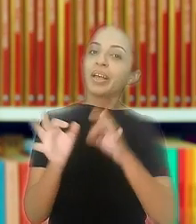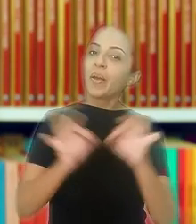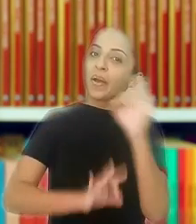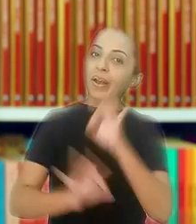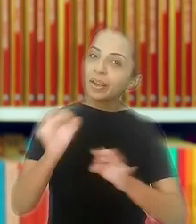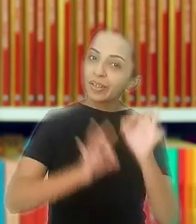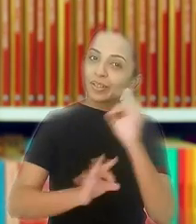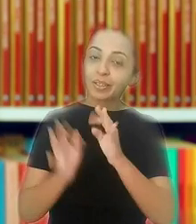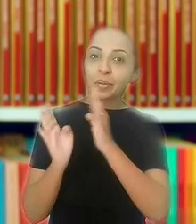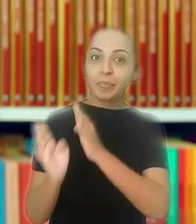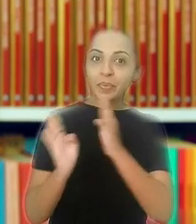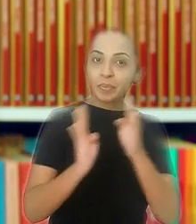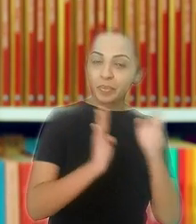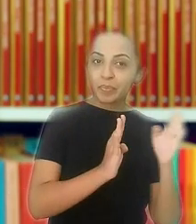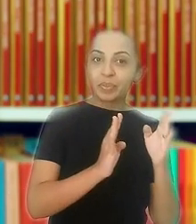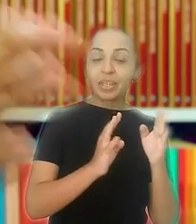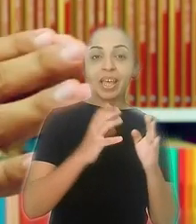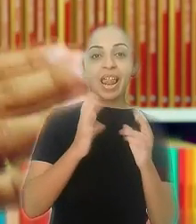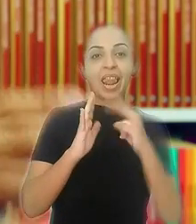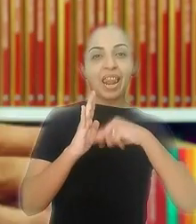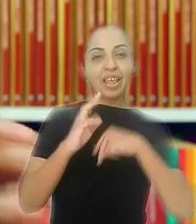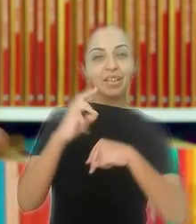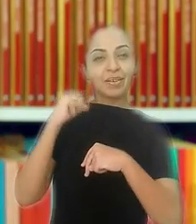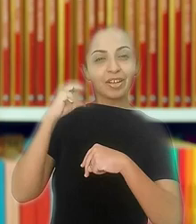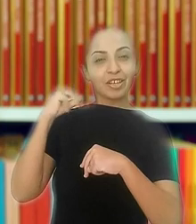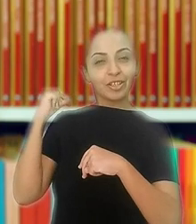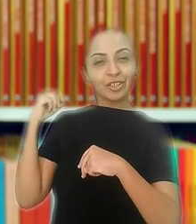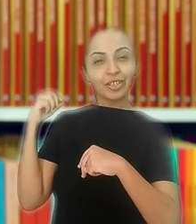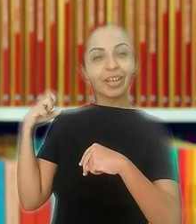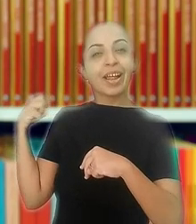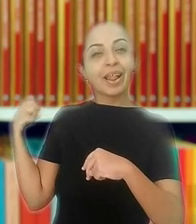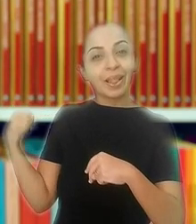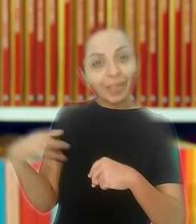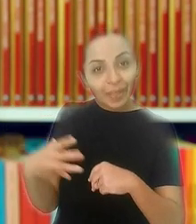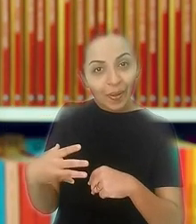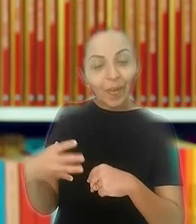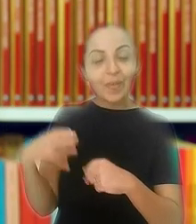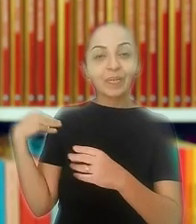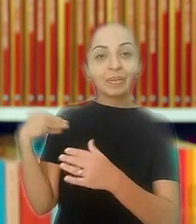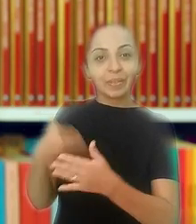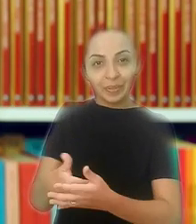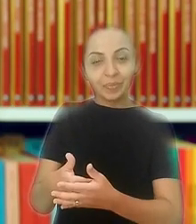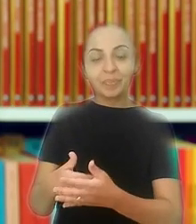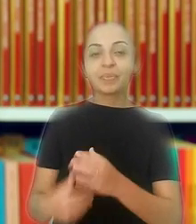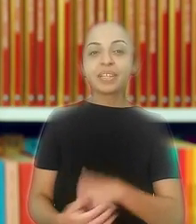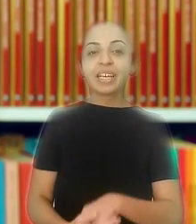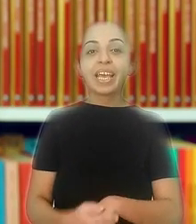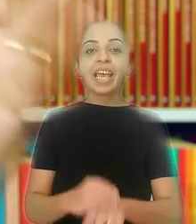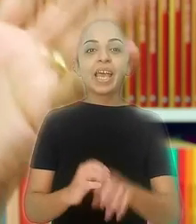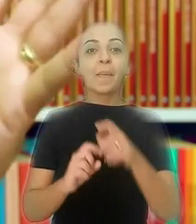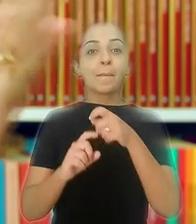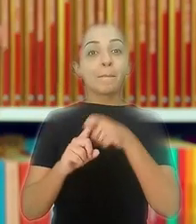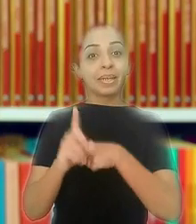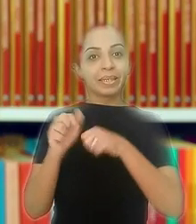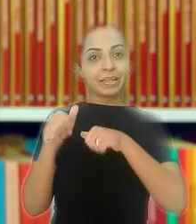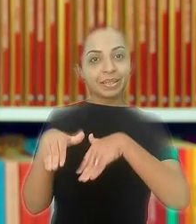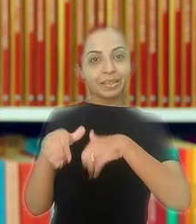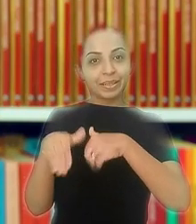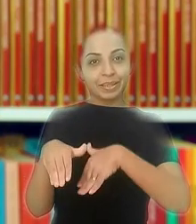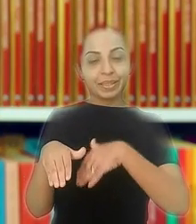em ordem cronológica né da leitura mais antiga até a leitura mais recente começando lá